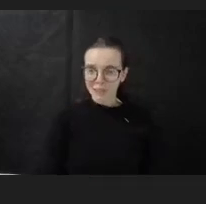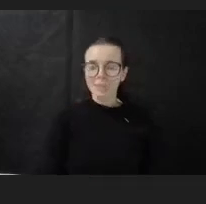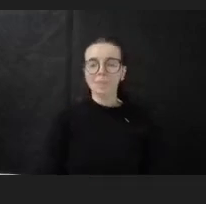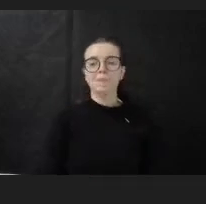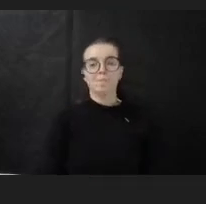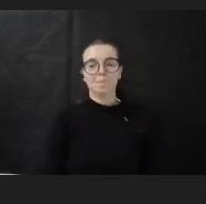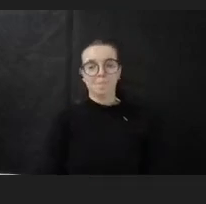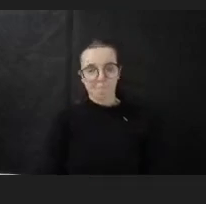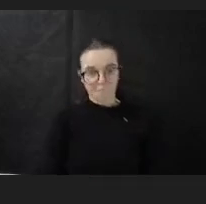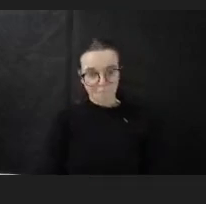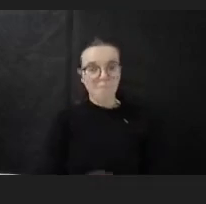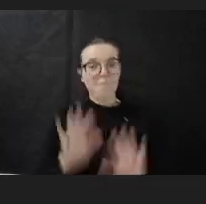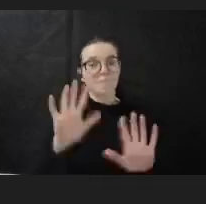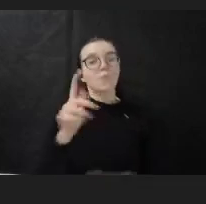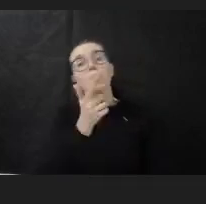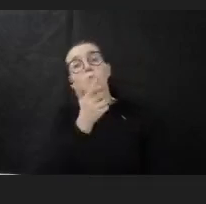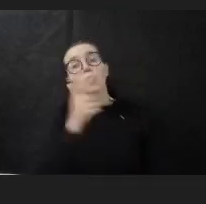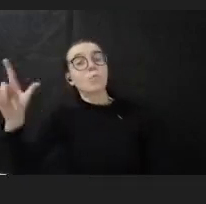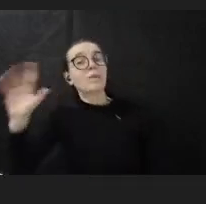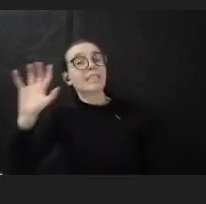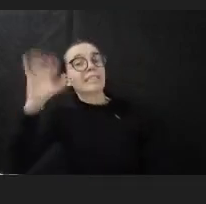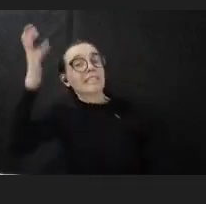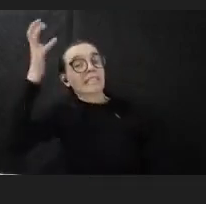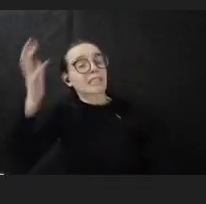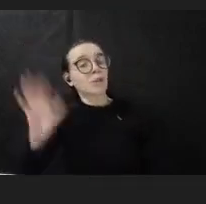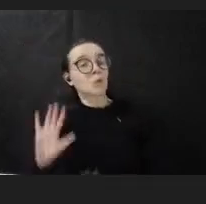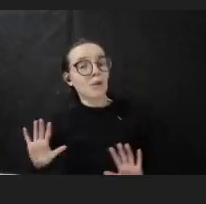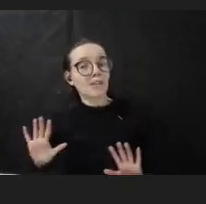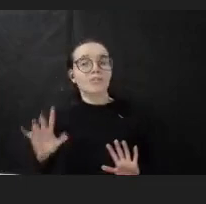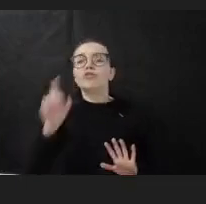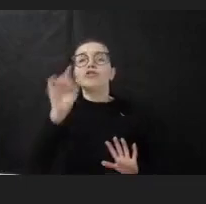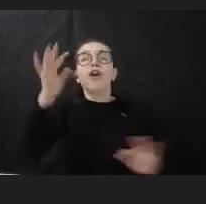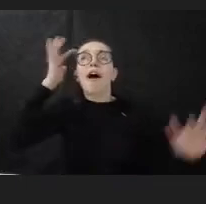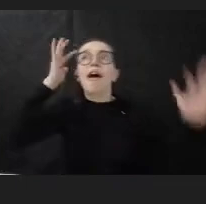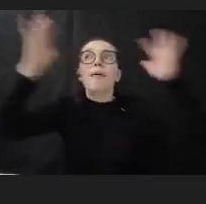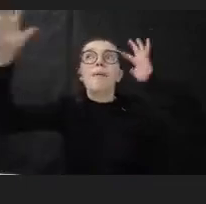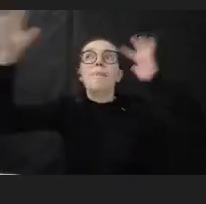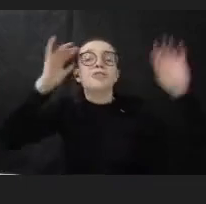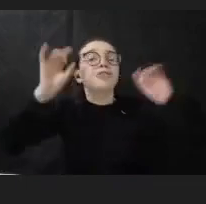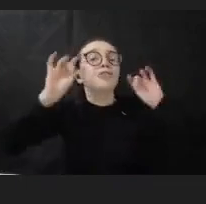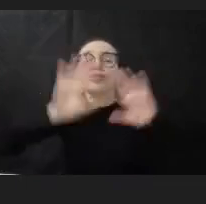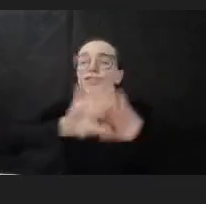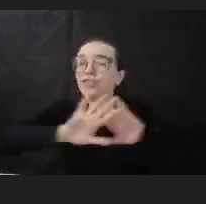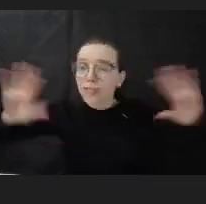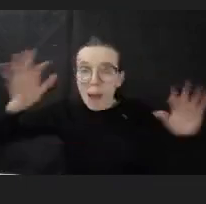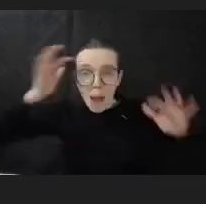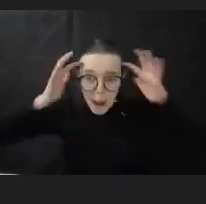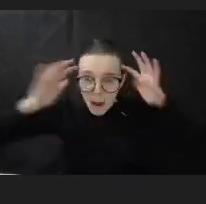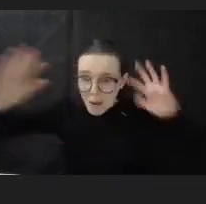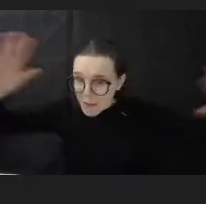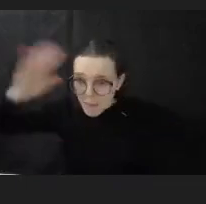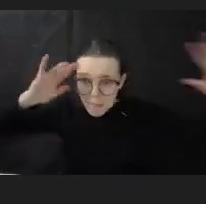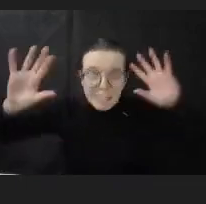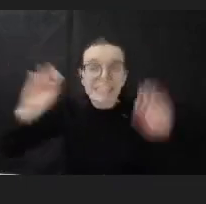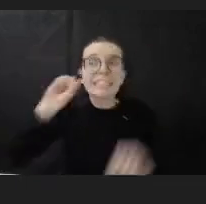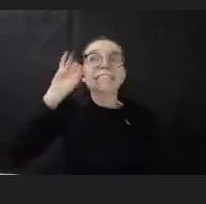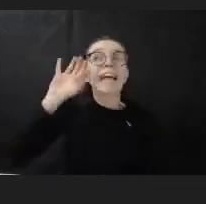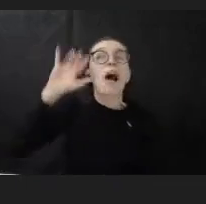Vamos lá para uma outra situação, assim, hipotética, a gente só está assim, pensando se pode acontecer.